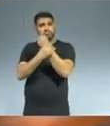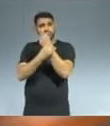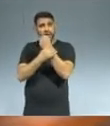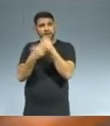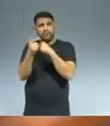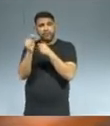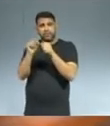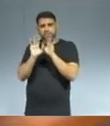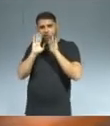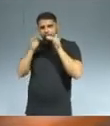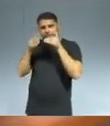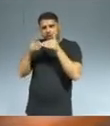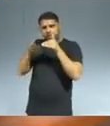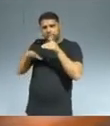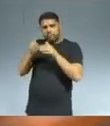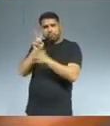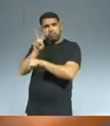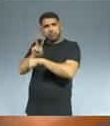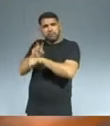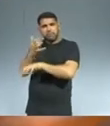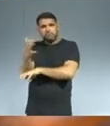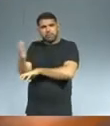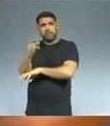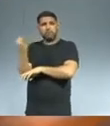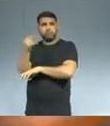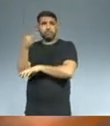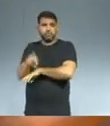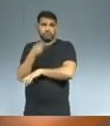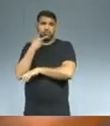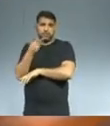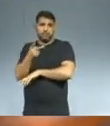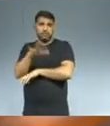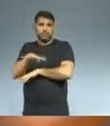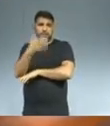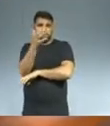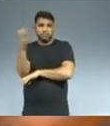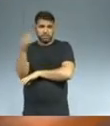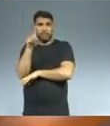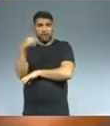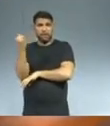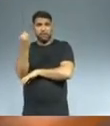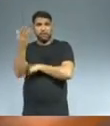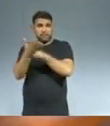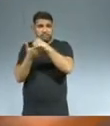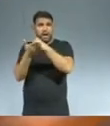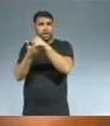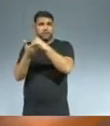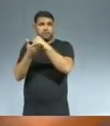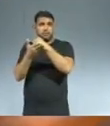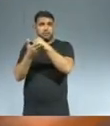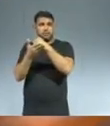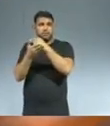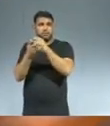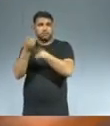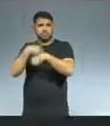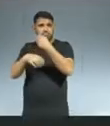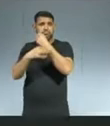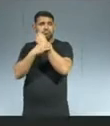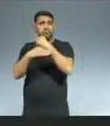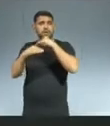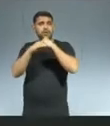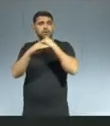sustentabilidade lá não tem só o aspecto ambiental importante também que se diga não é o aspecto ambiental é um dos grandes pilares da sustentabilidade